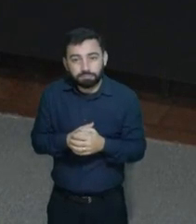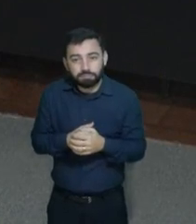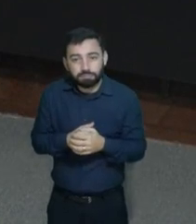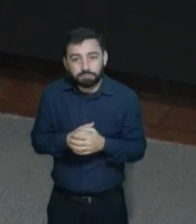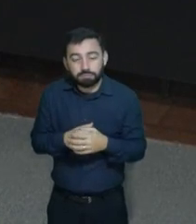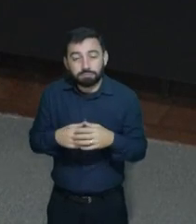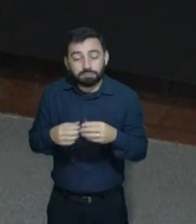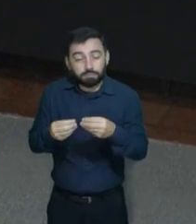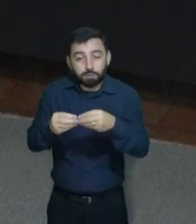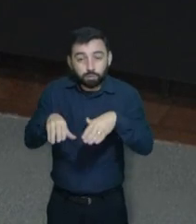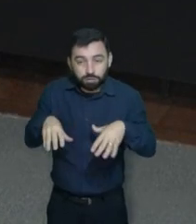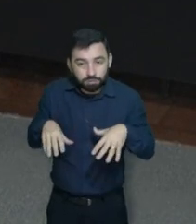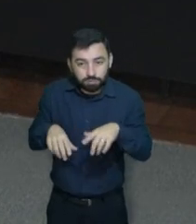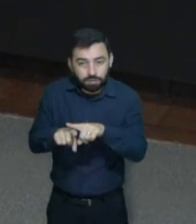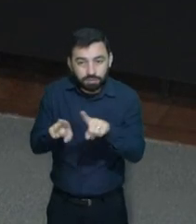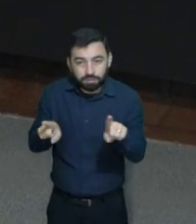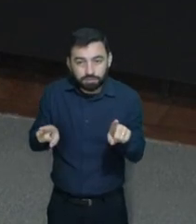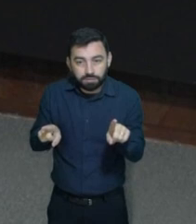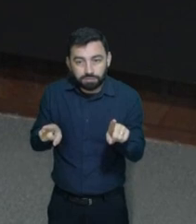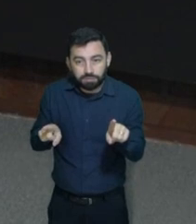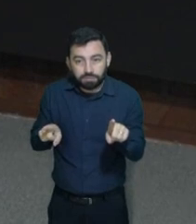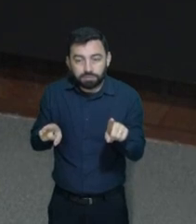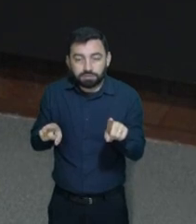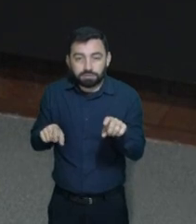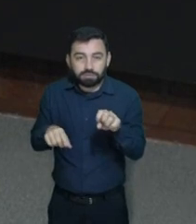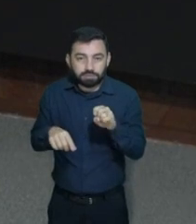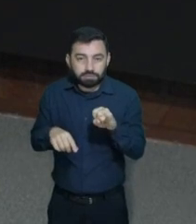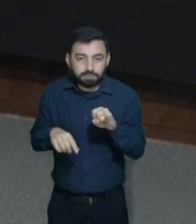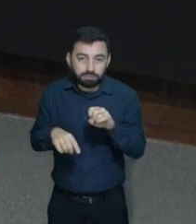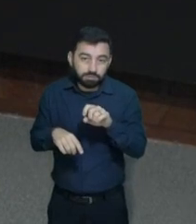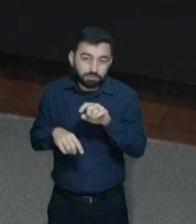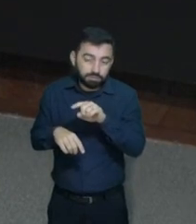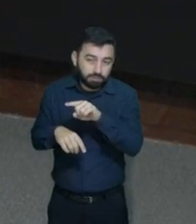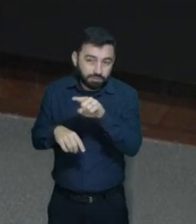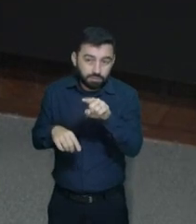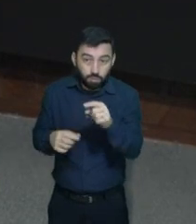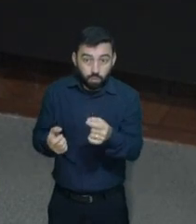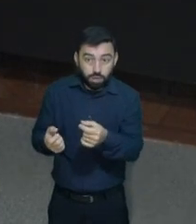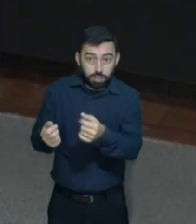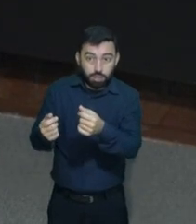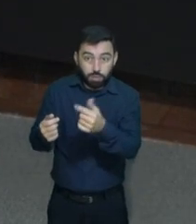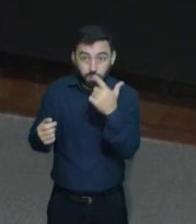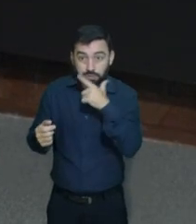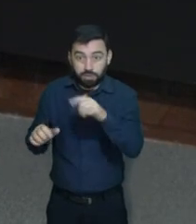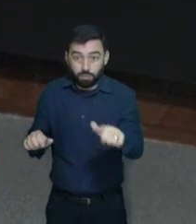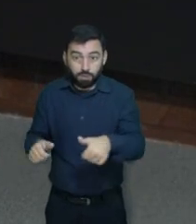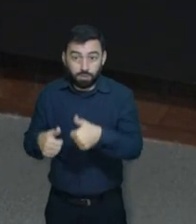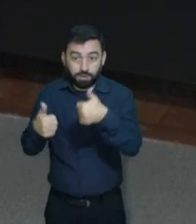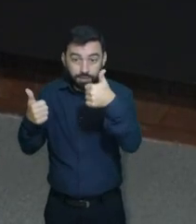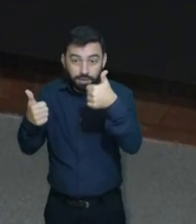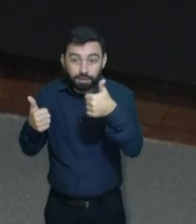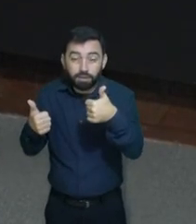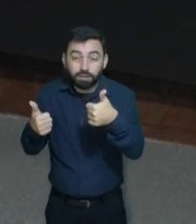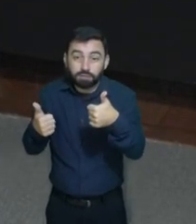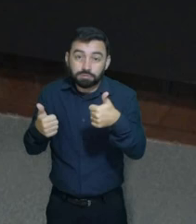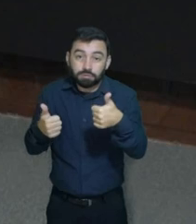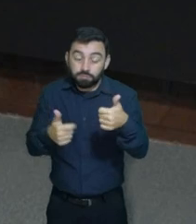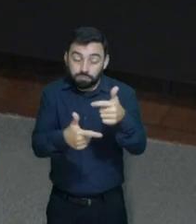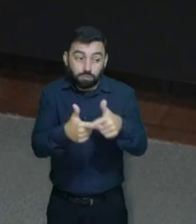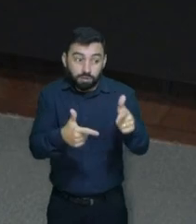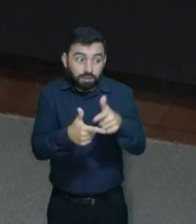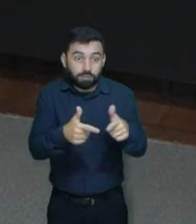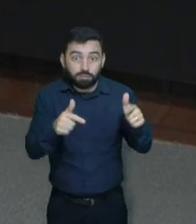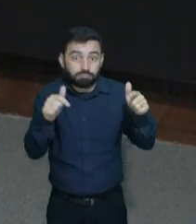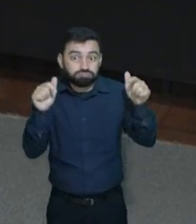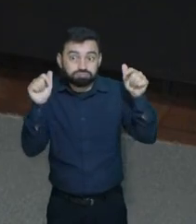vão ser mais prejudicadas. Então, se você conseguir dizer que o rico vai conseguir se recuperar ali numa